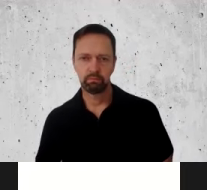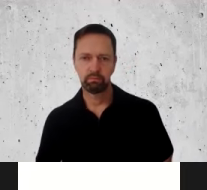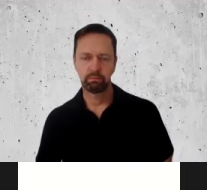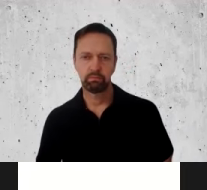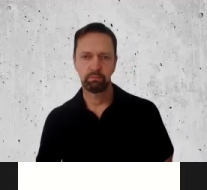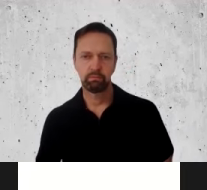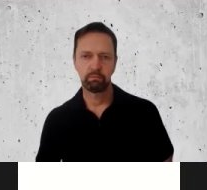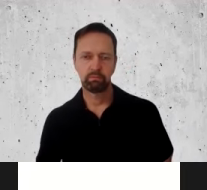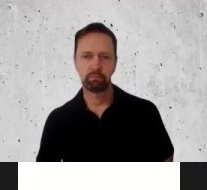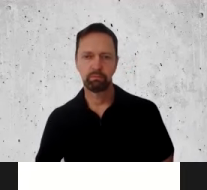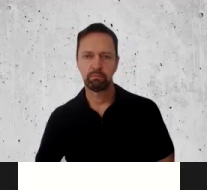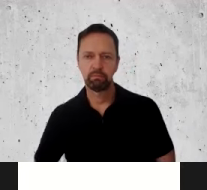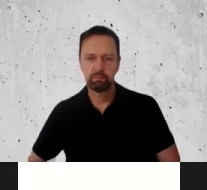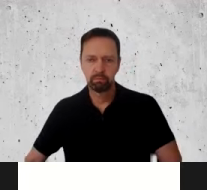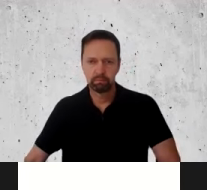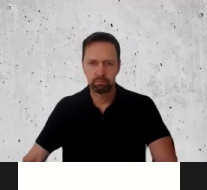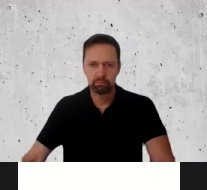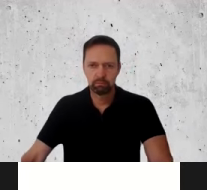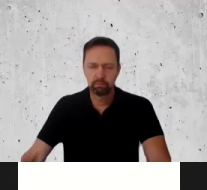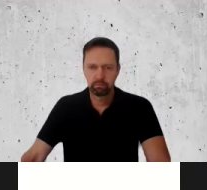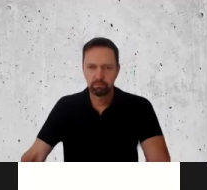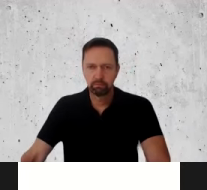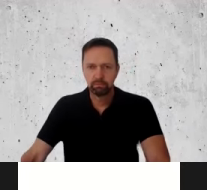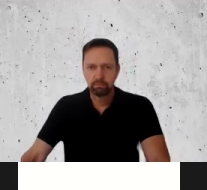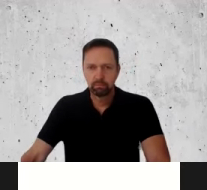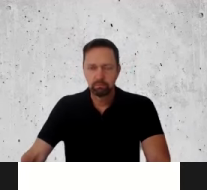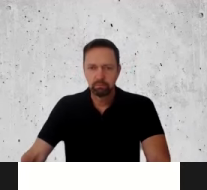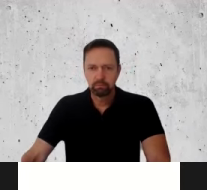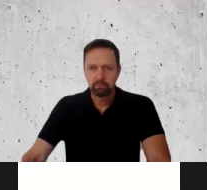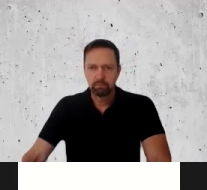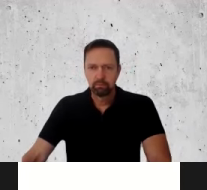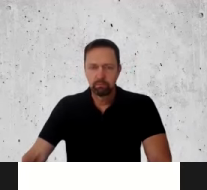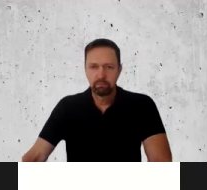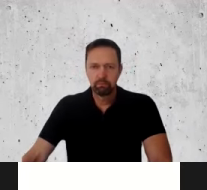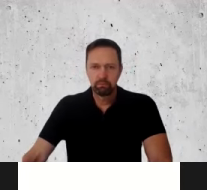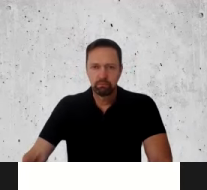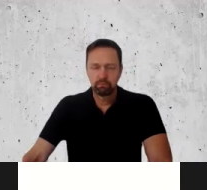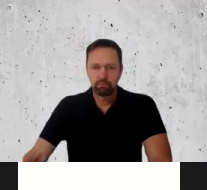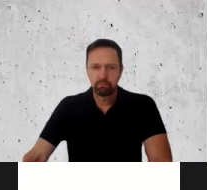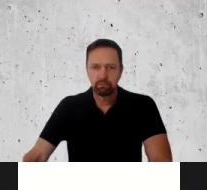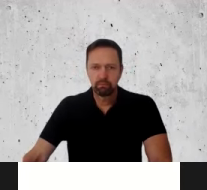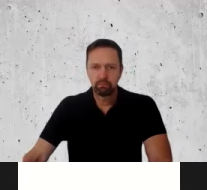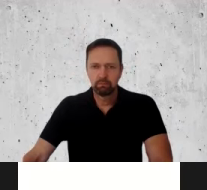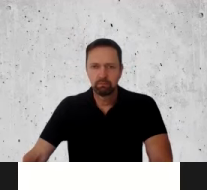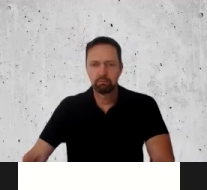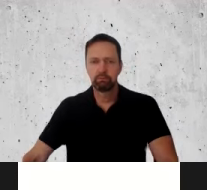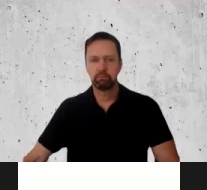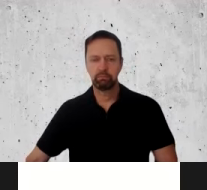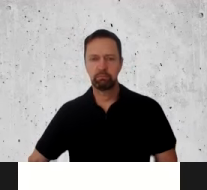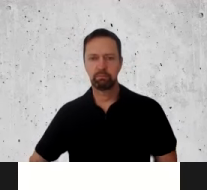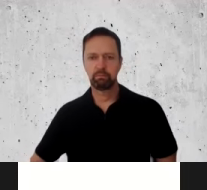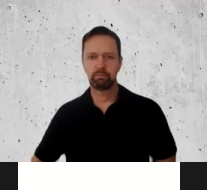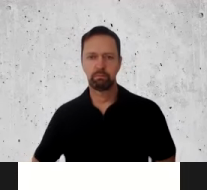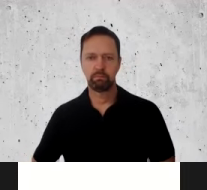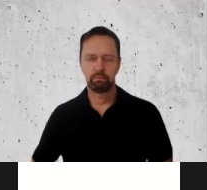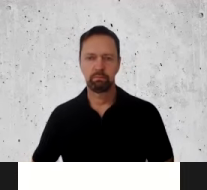que é uma fase preliminar à falência. E isso faz toda a diferença, porque é nesse momento em que você tem a